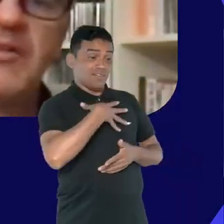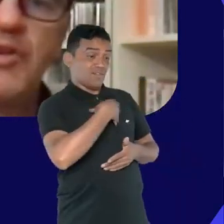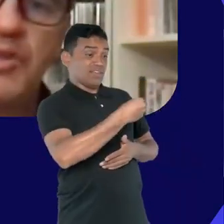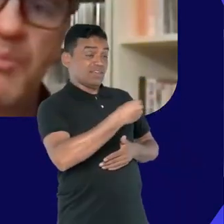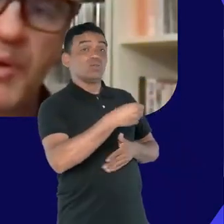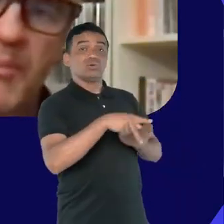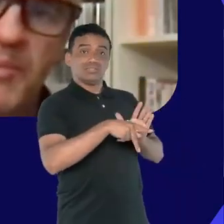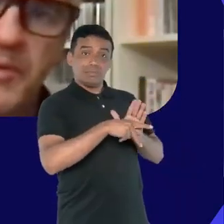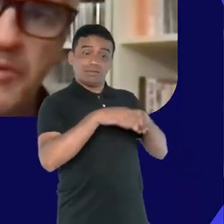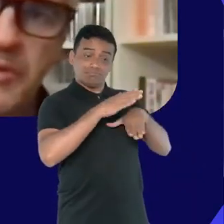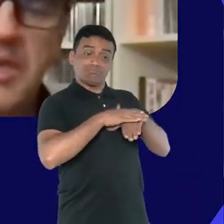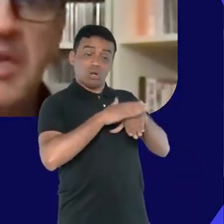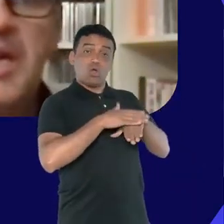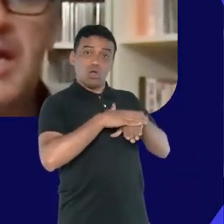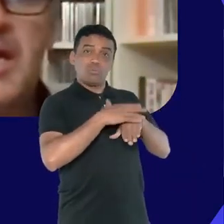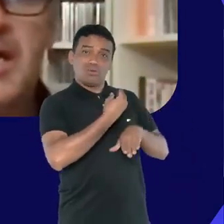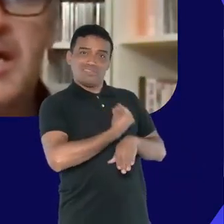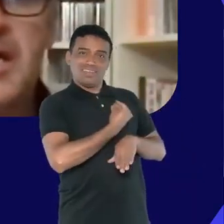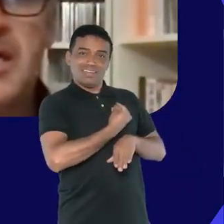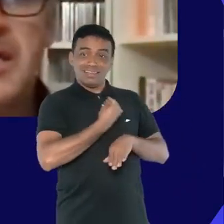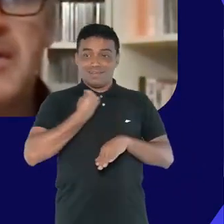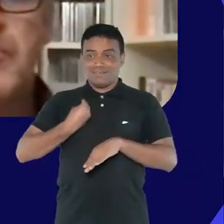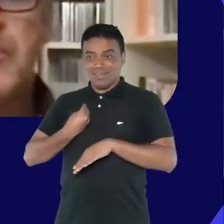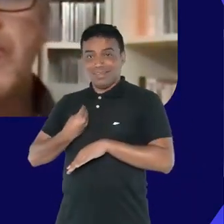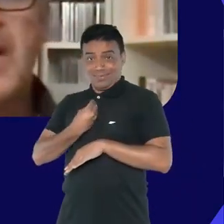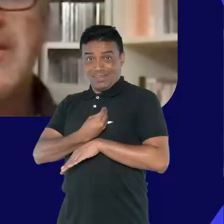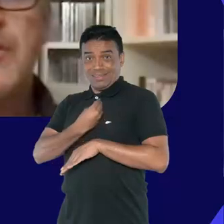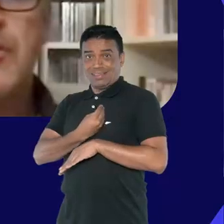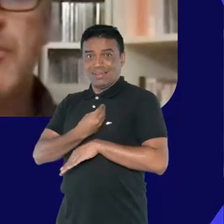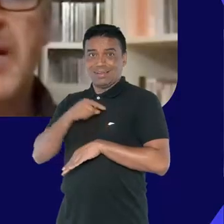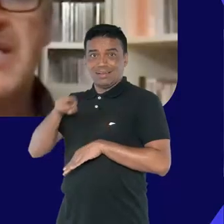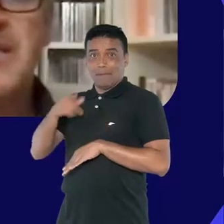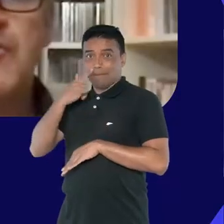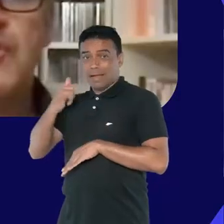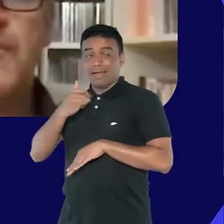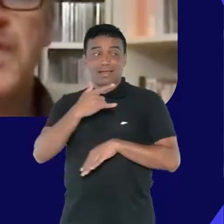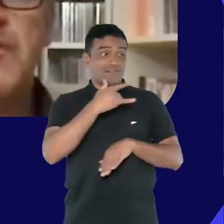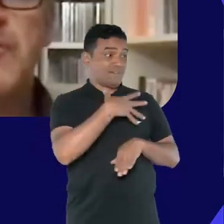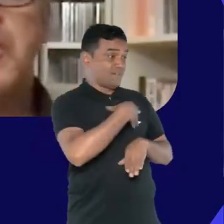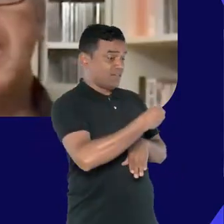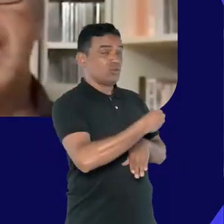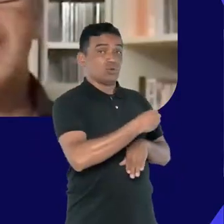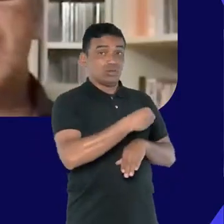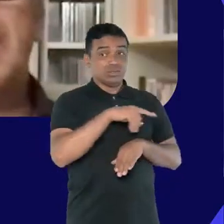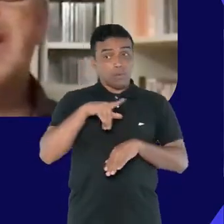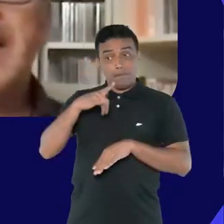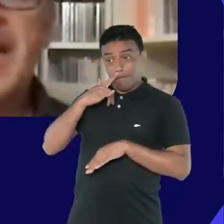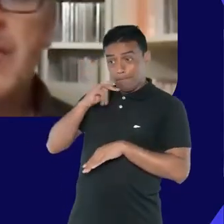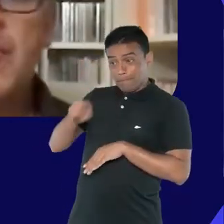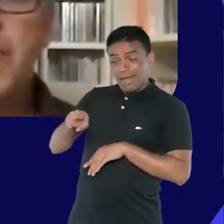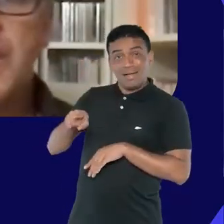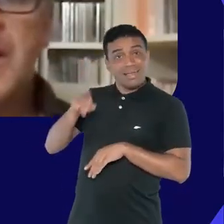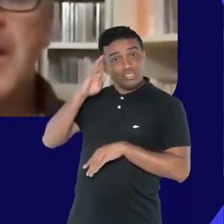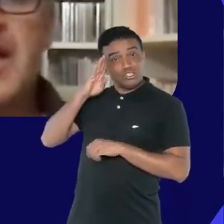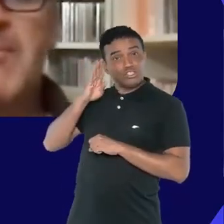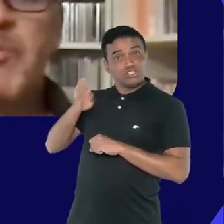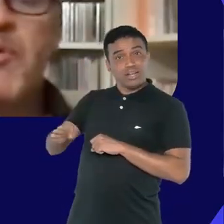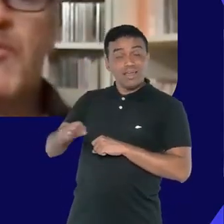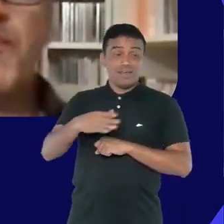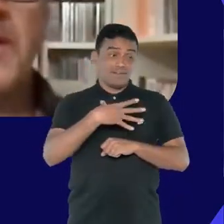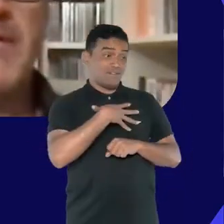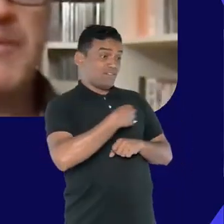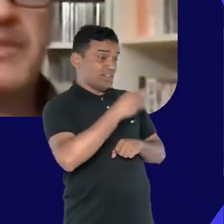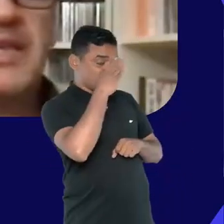estamos a falar de nós próprios. Porque no caso dos pais e dos filhos, então é direto.